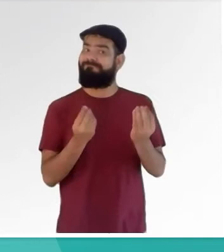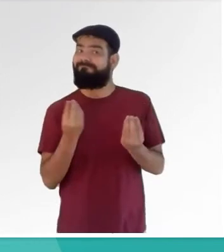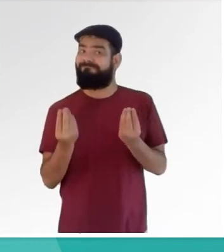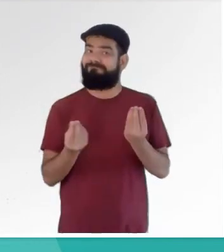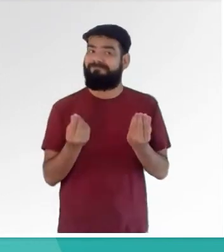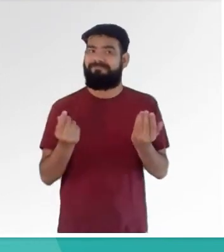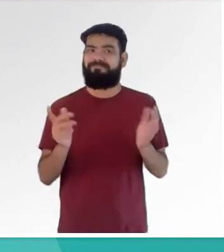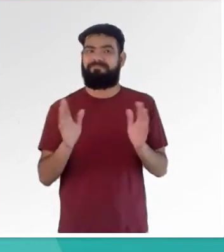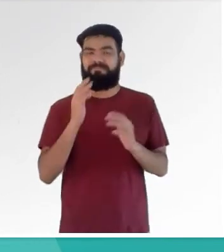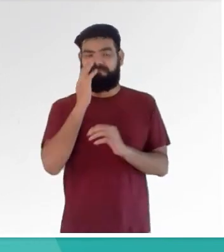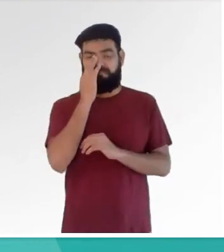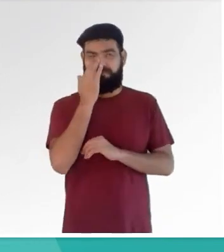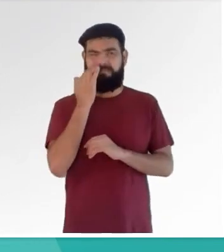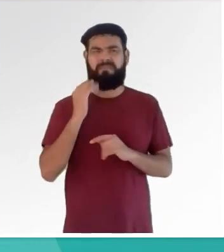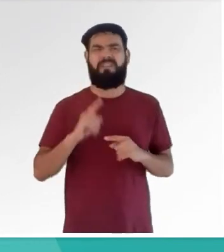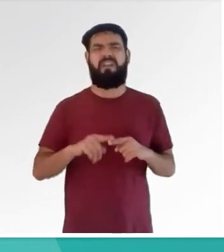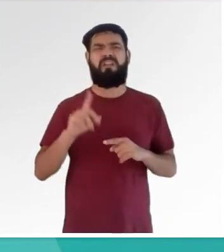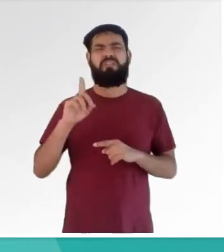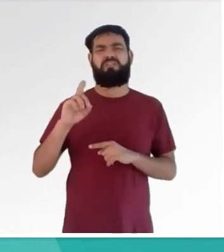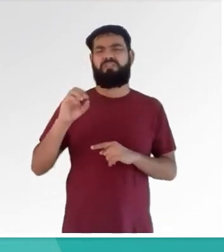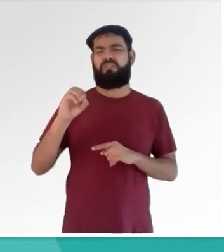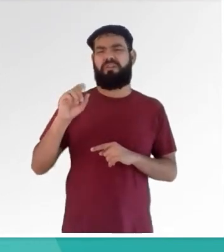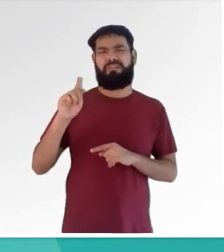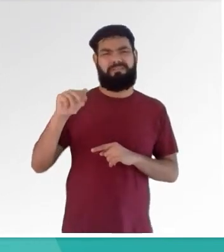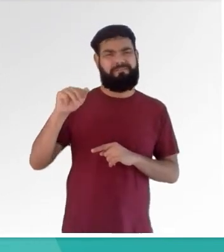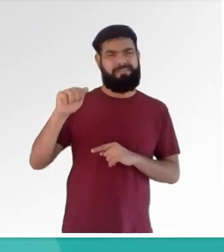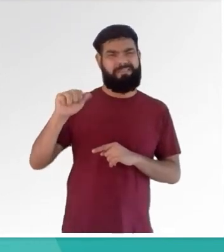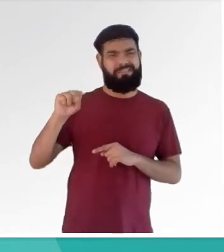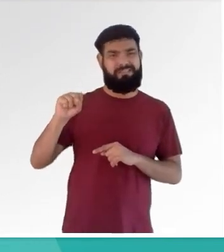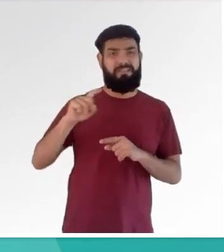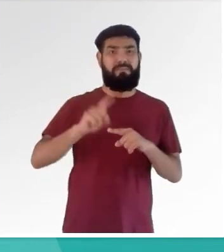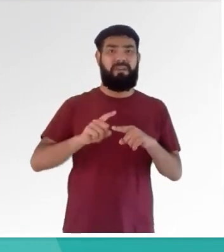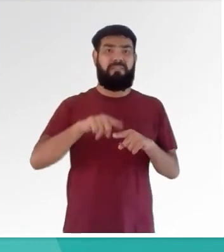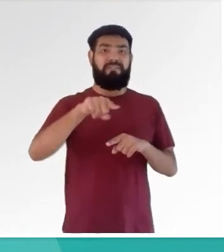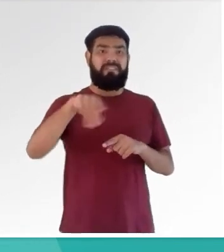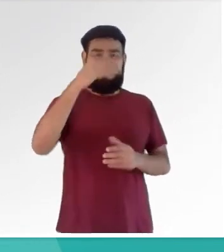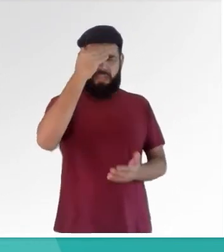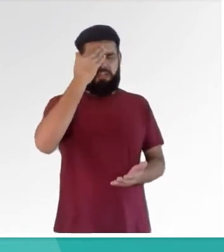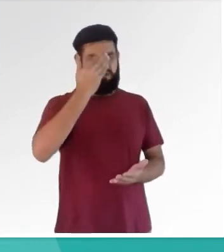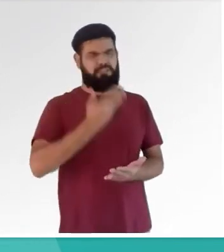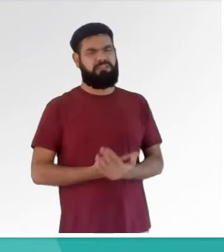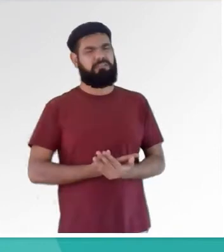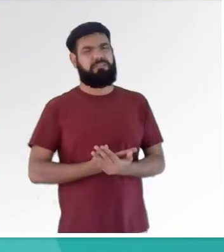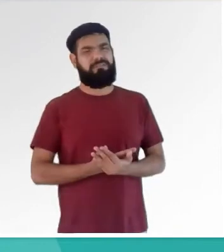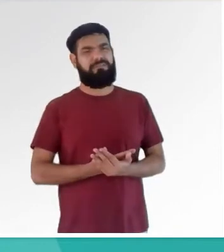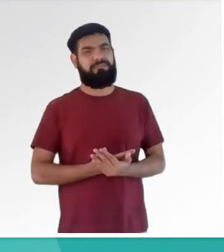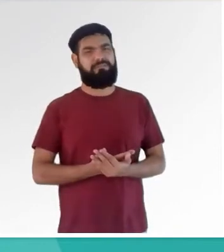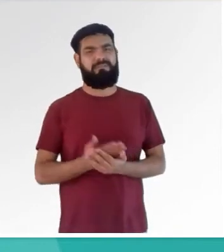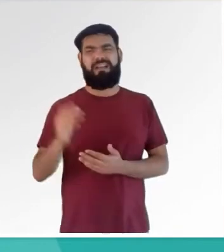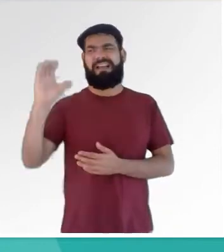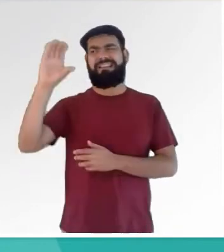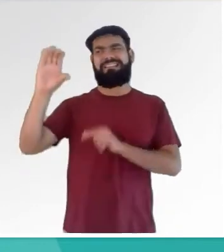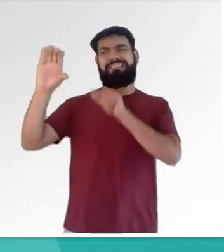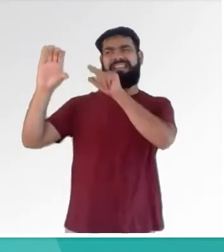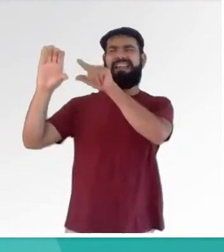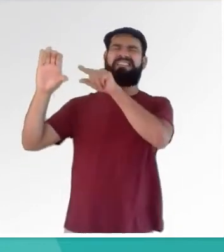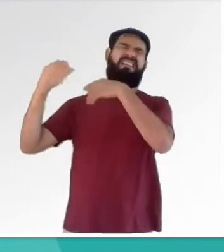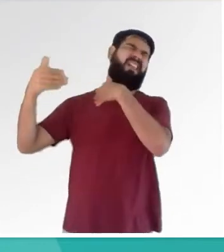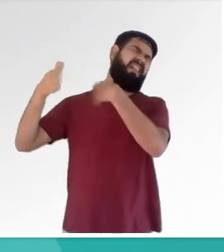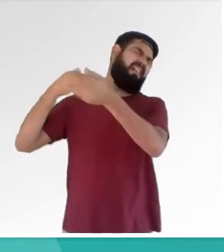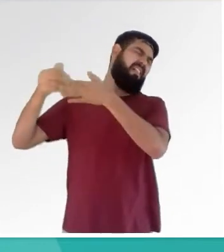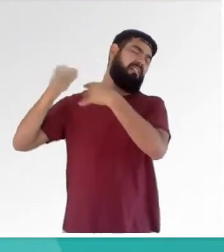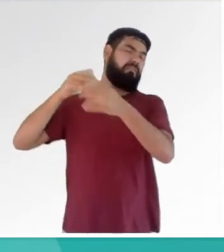Por que são dogmas? Porque você acredita sem que a ciência diga que é verdade,